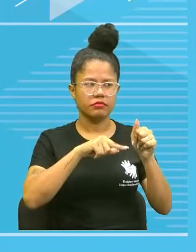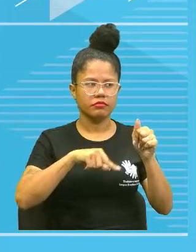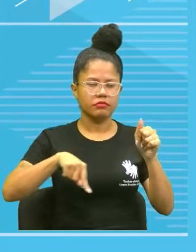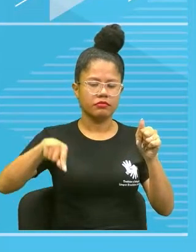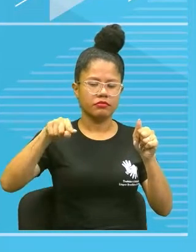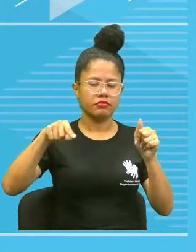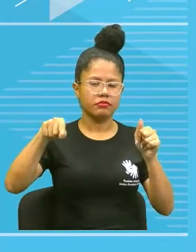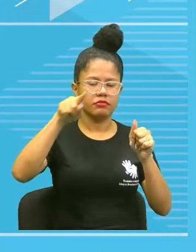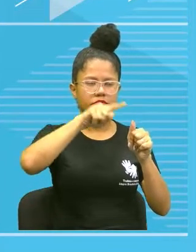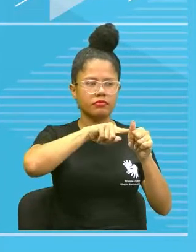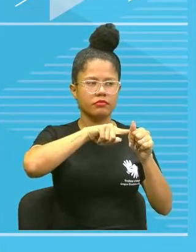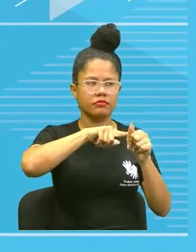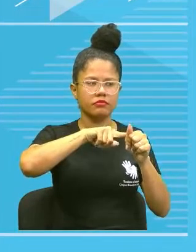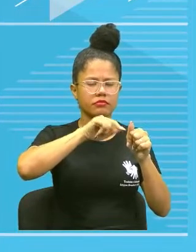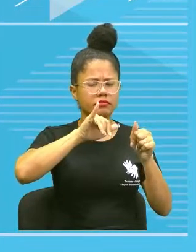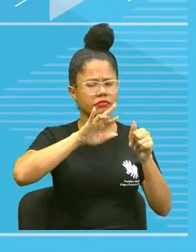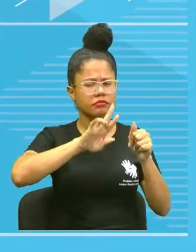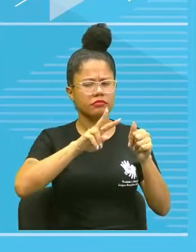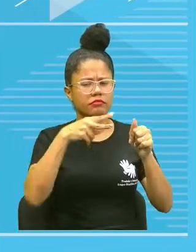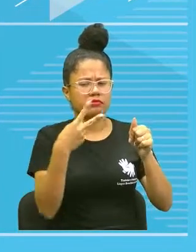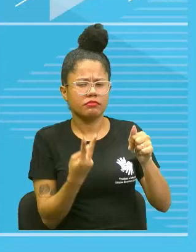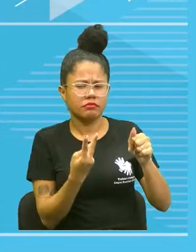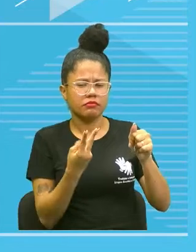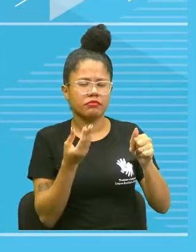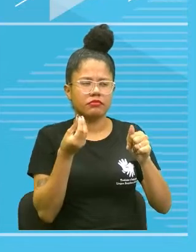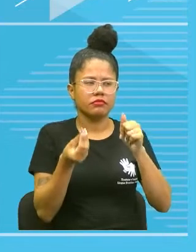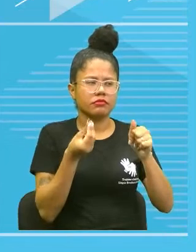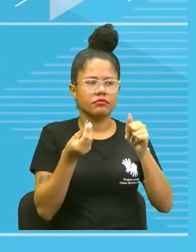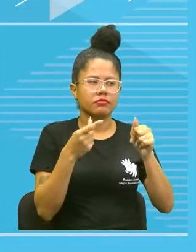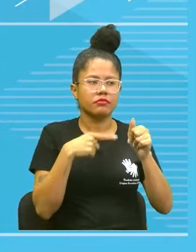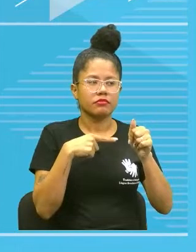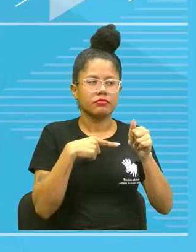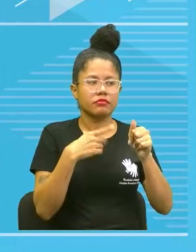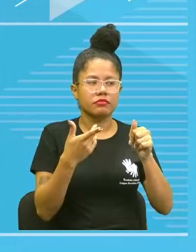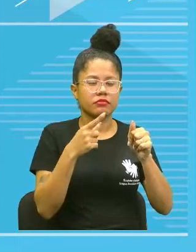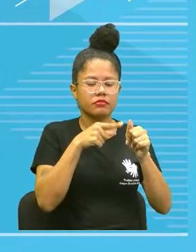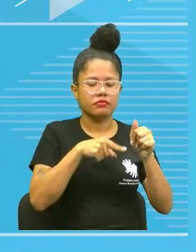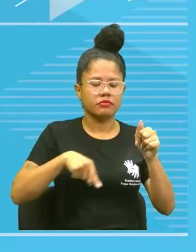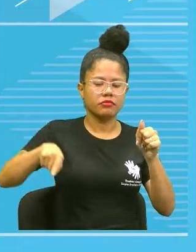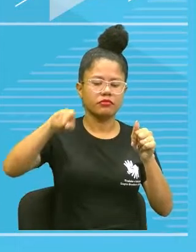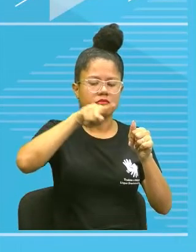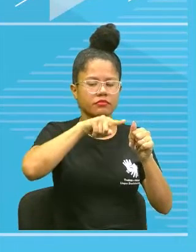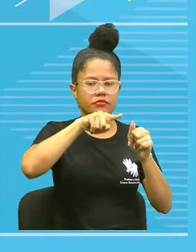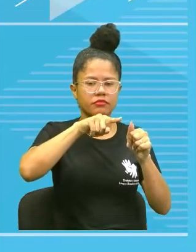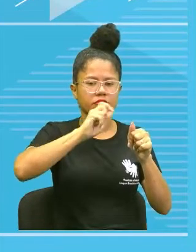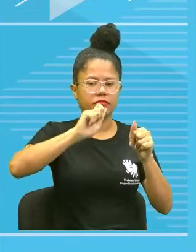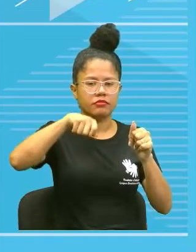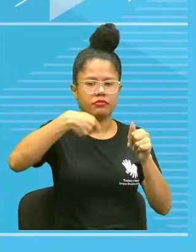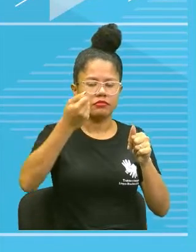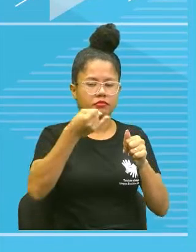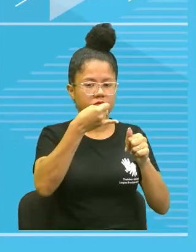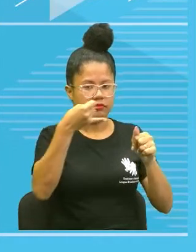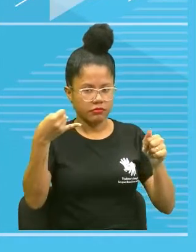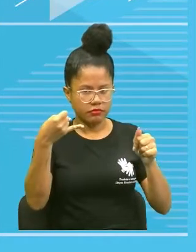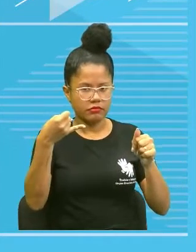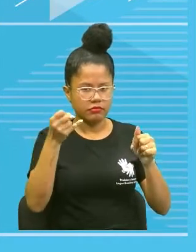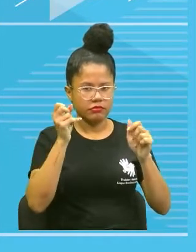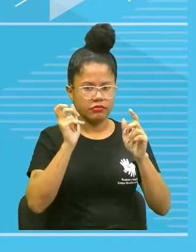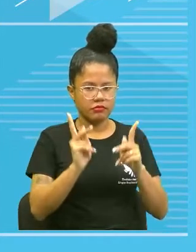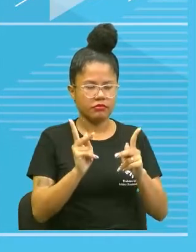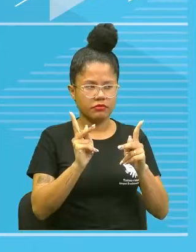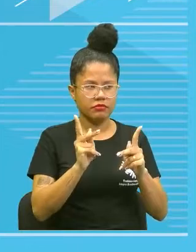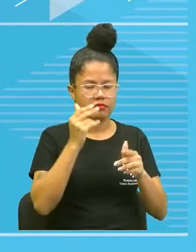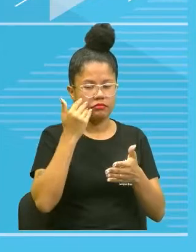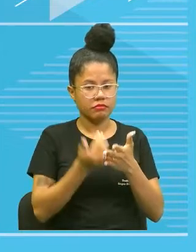e indo de B para A por cima. Então, você teria um movimento anti-horário, se não é negativo. Você perde primeiro para depois